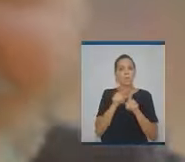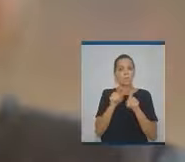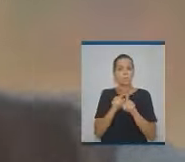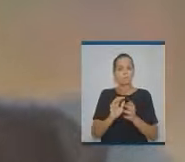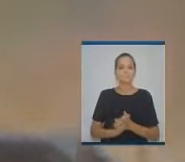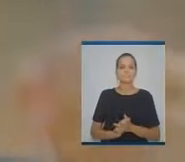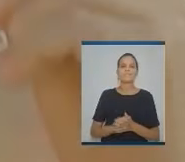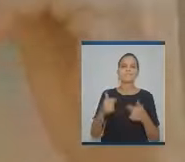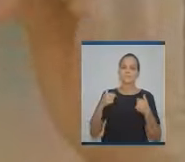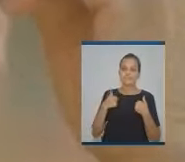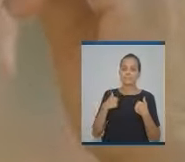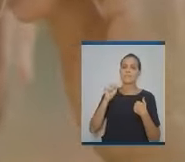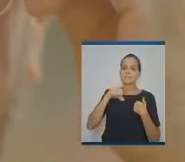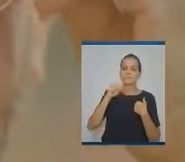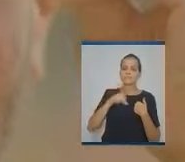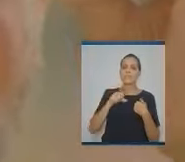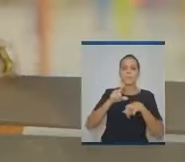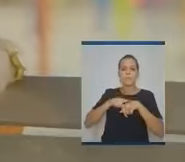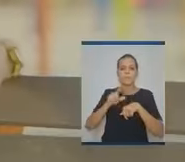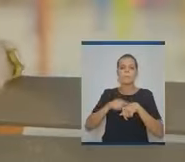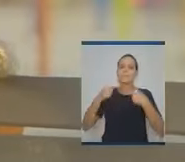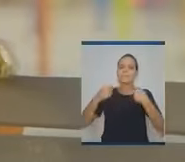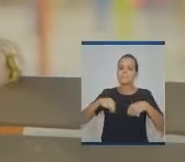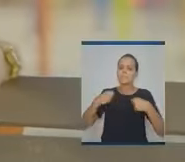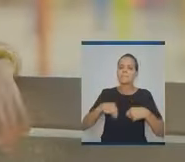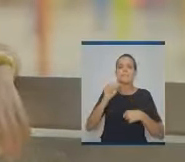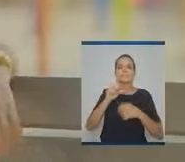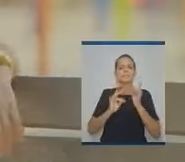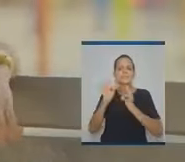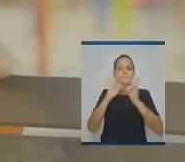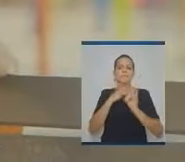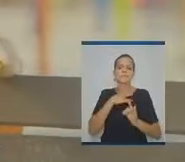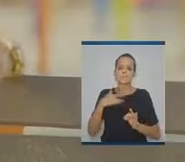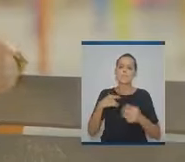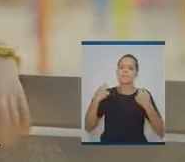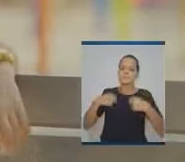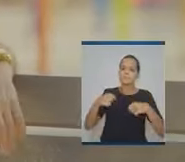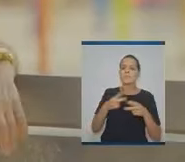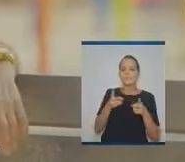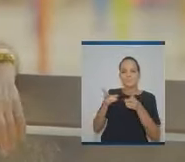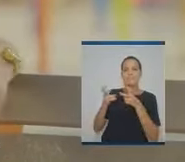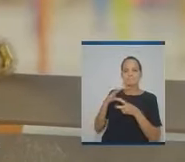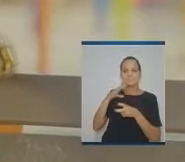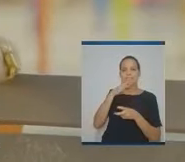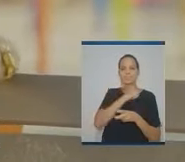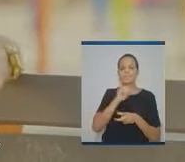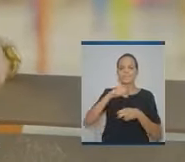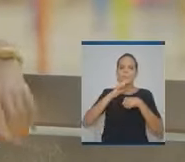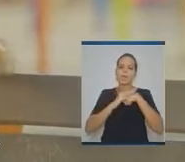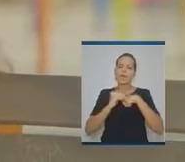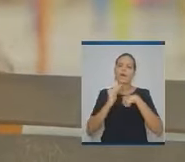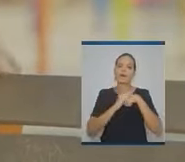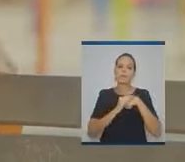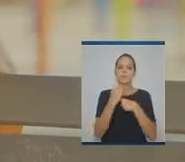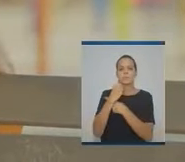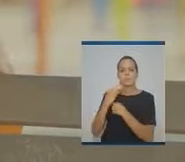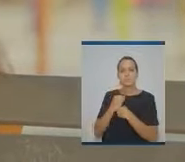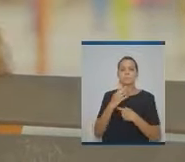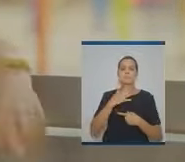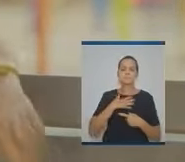muita precisão, é que você percebe, né? O carinho, a fé para com as pessoas. O acolhimento. Eu